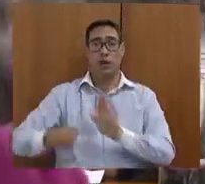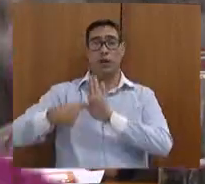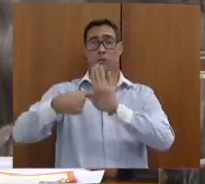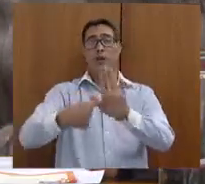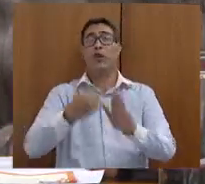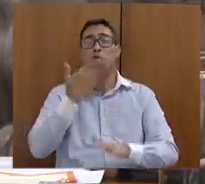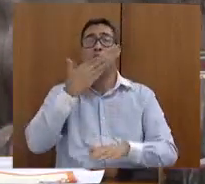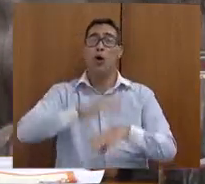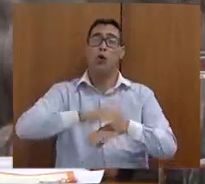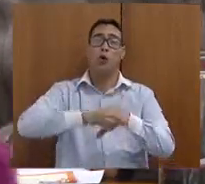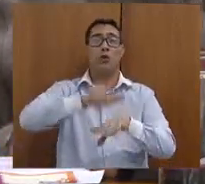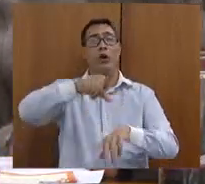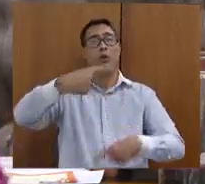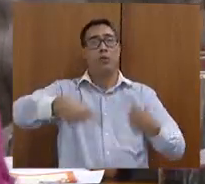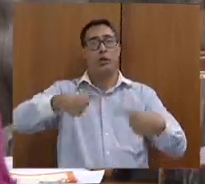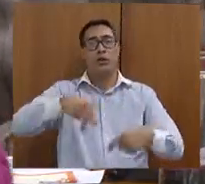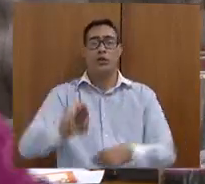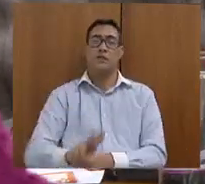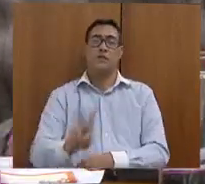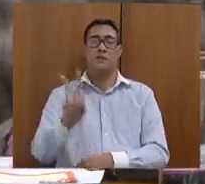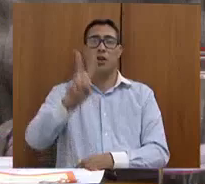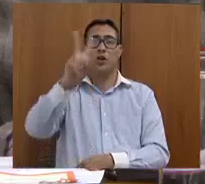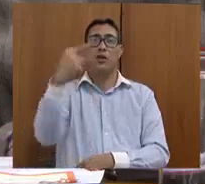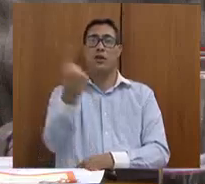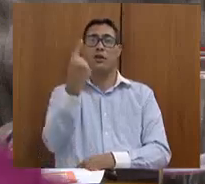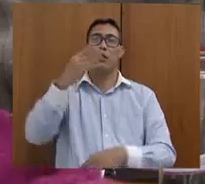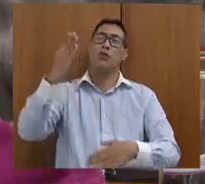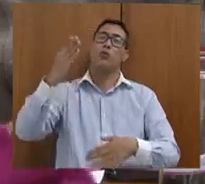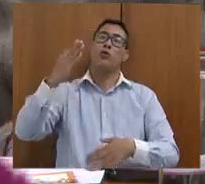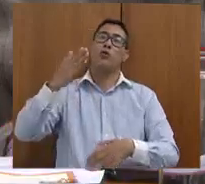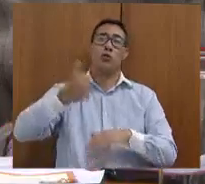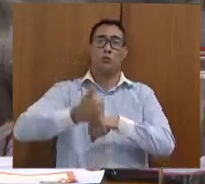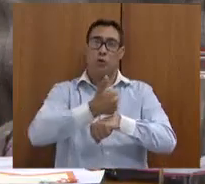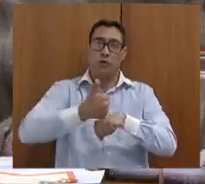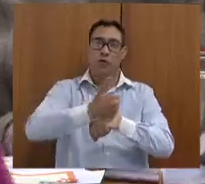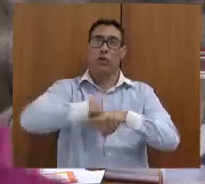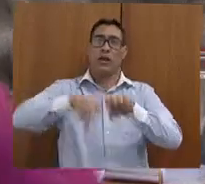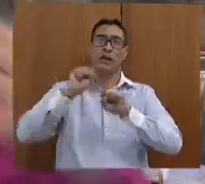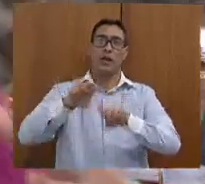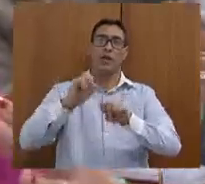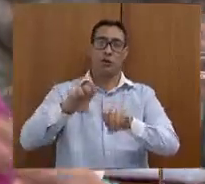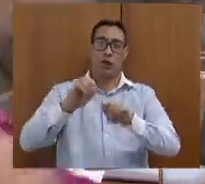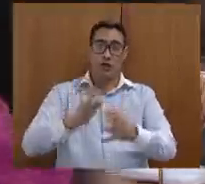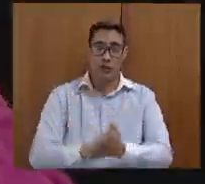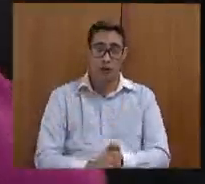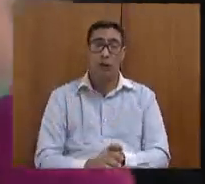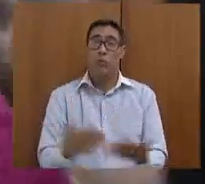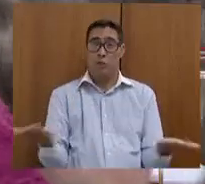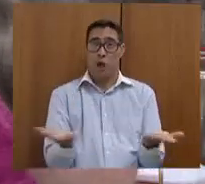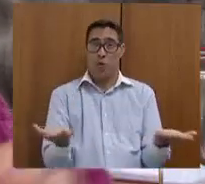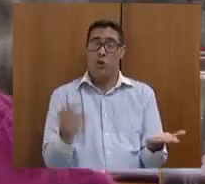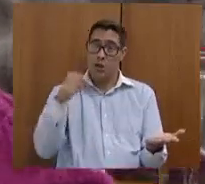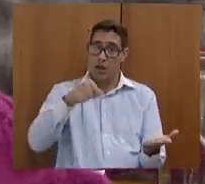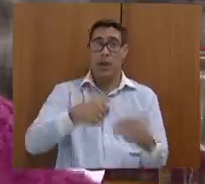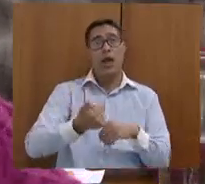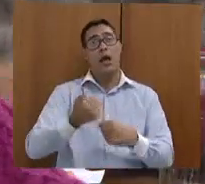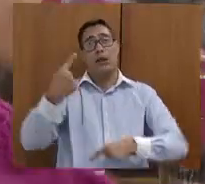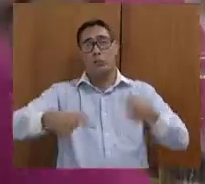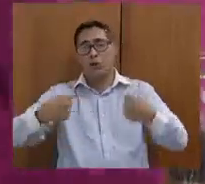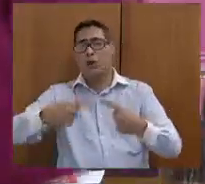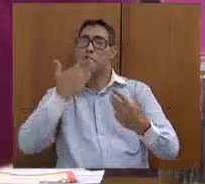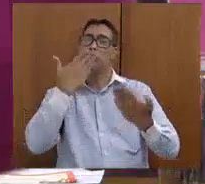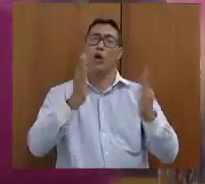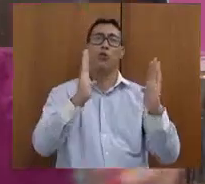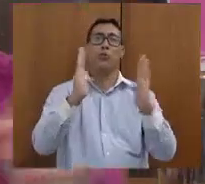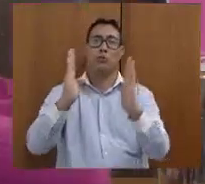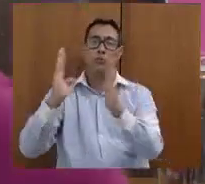a sua política de valorização para os profissionais da educação porque nesta audiência essa política Qual é o plano Quais são os